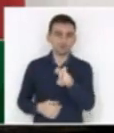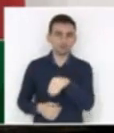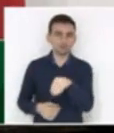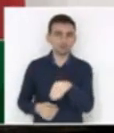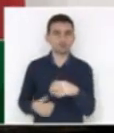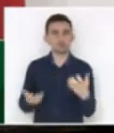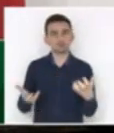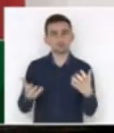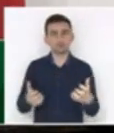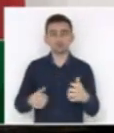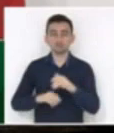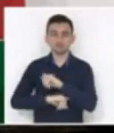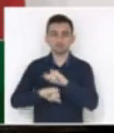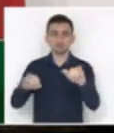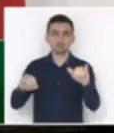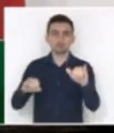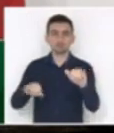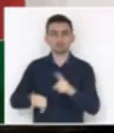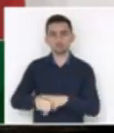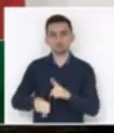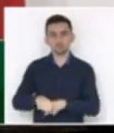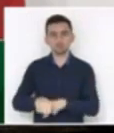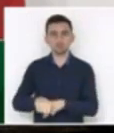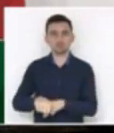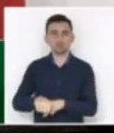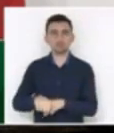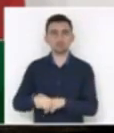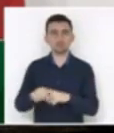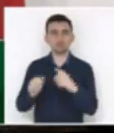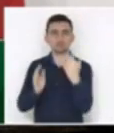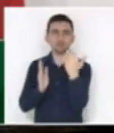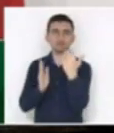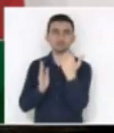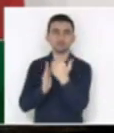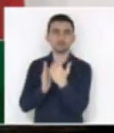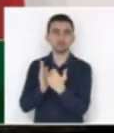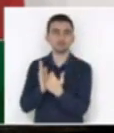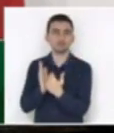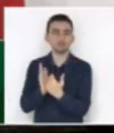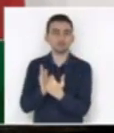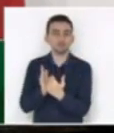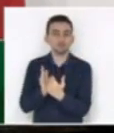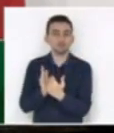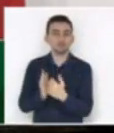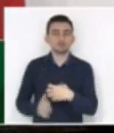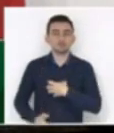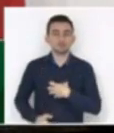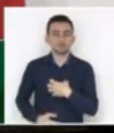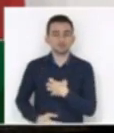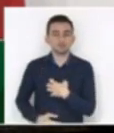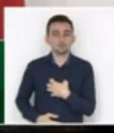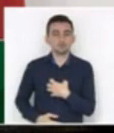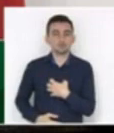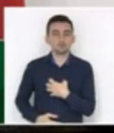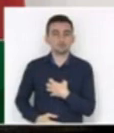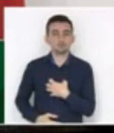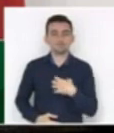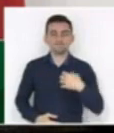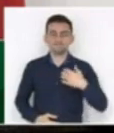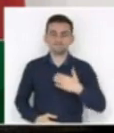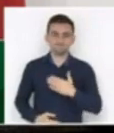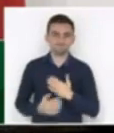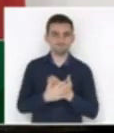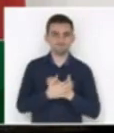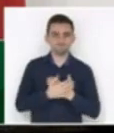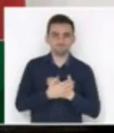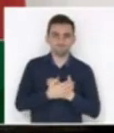de expressar neste horário destinado ao meu partido, PCdoB, o sentimento de pesar de todo